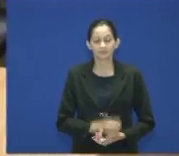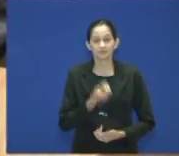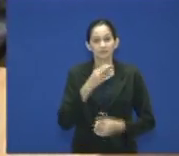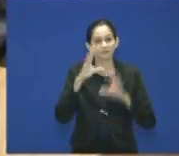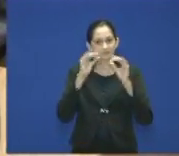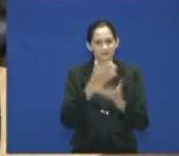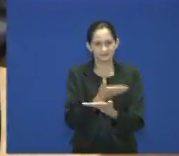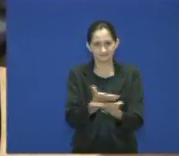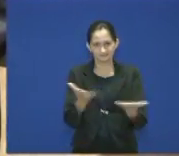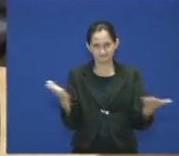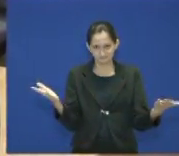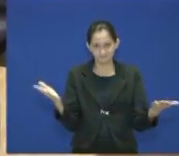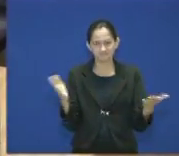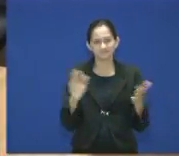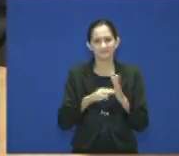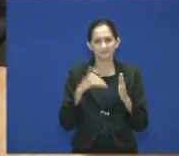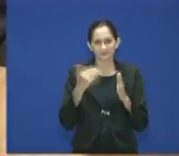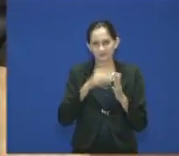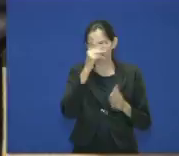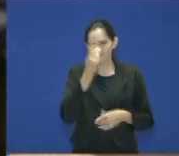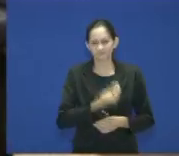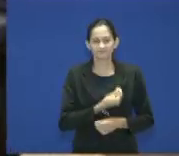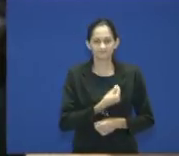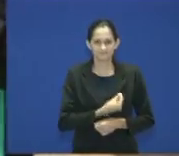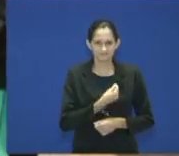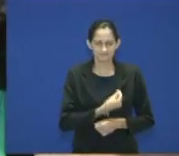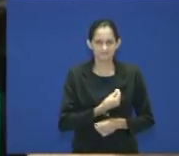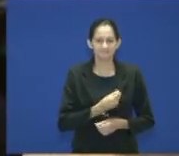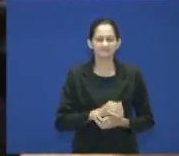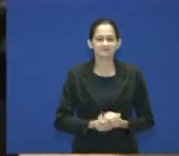Boa noite a todos e todas.